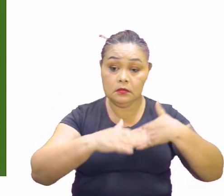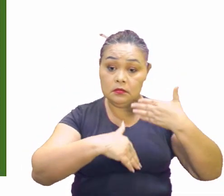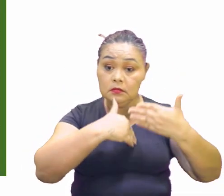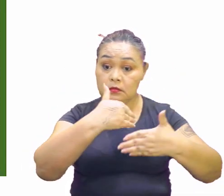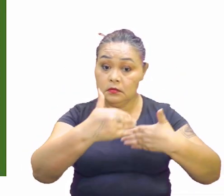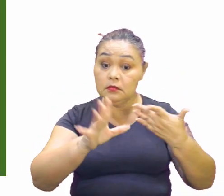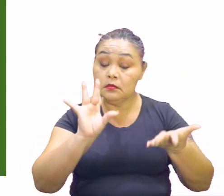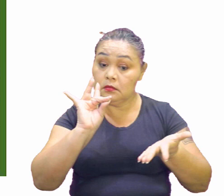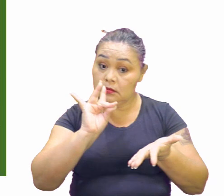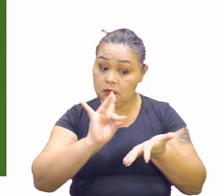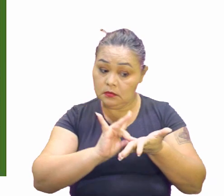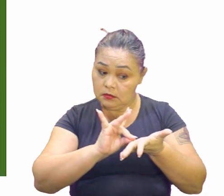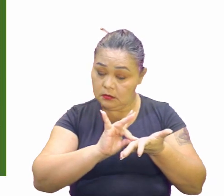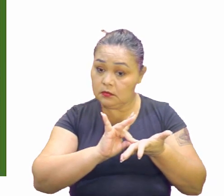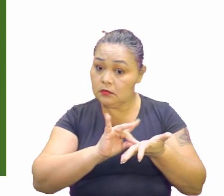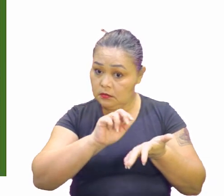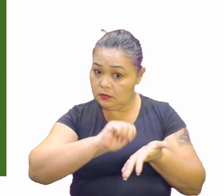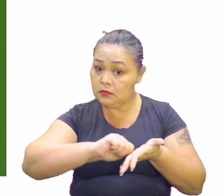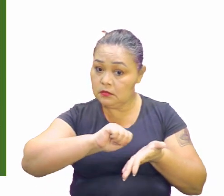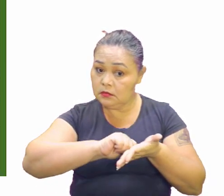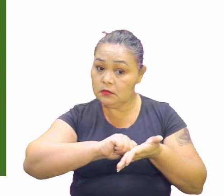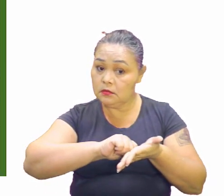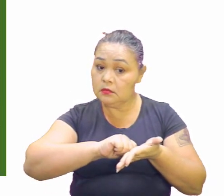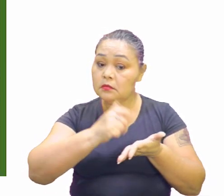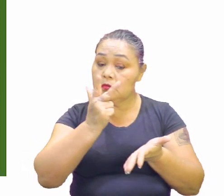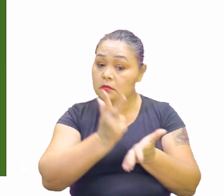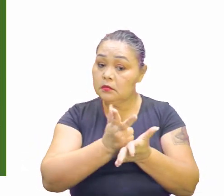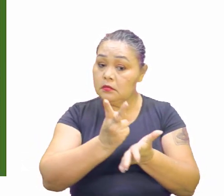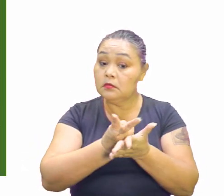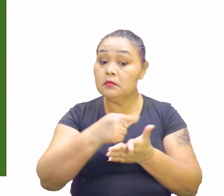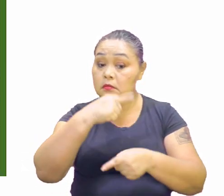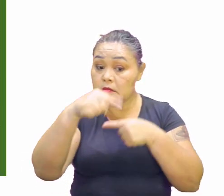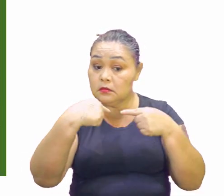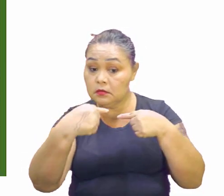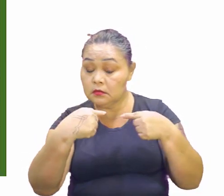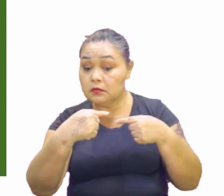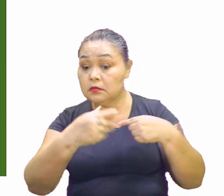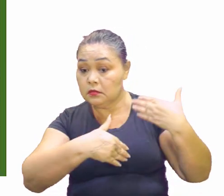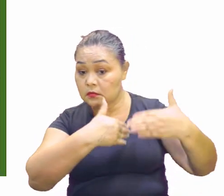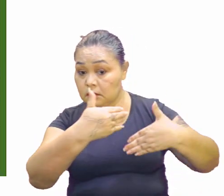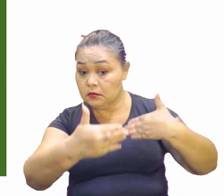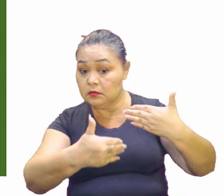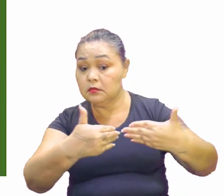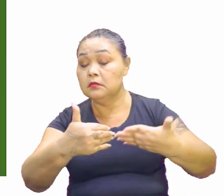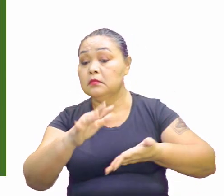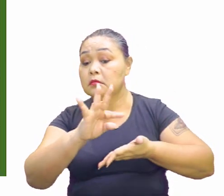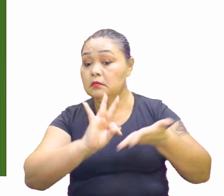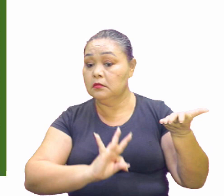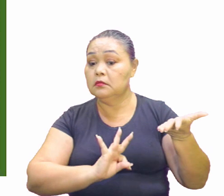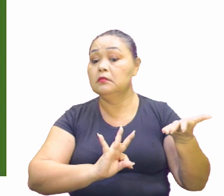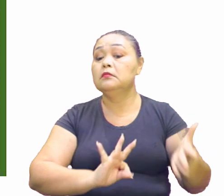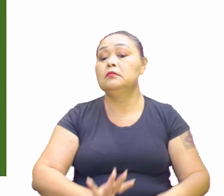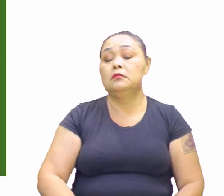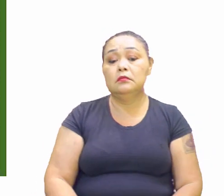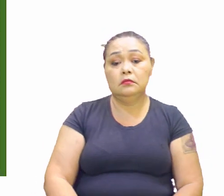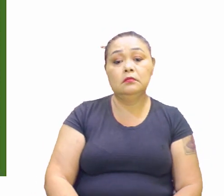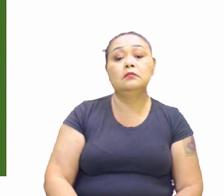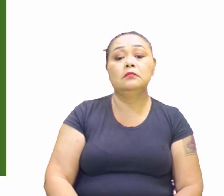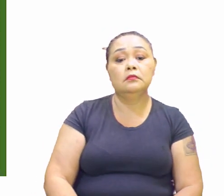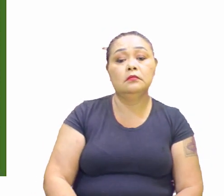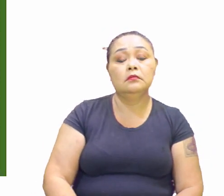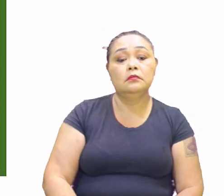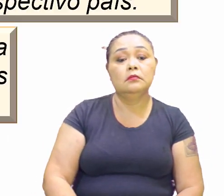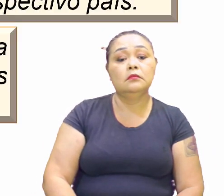comprometa em repassar a verdade, mesmo que ela seja questionada por você ao longo do